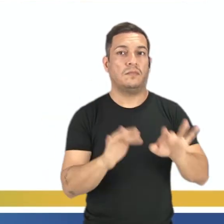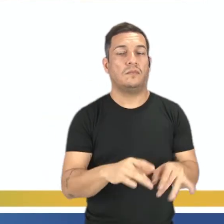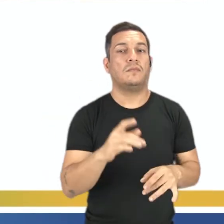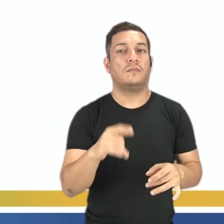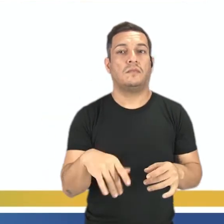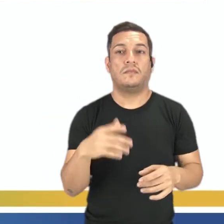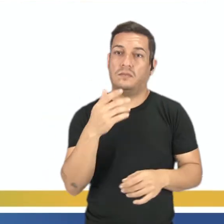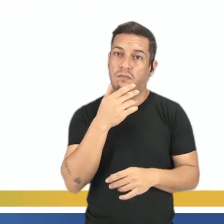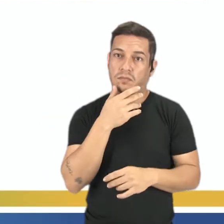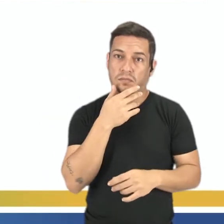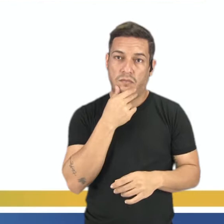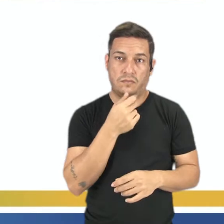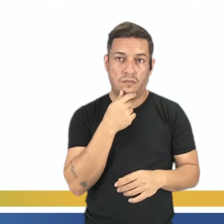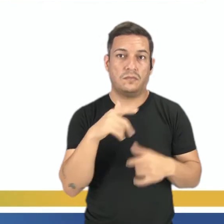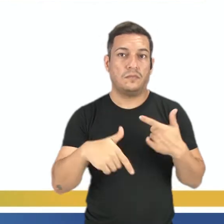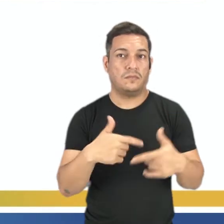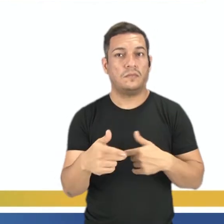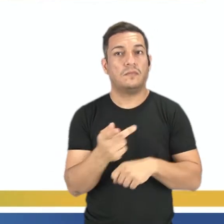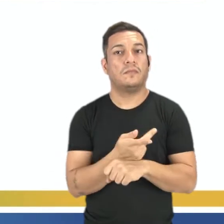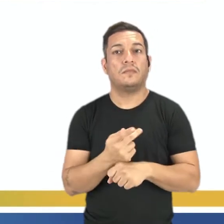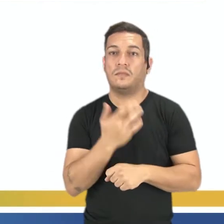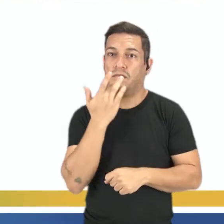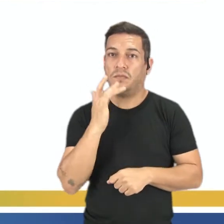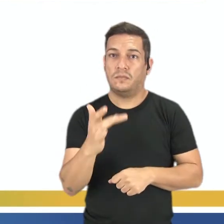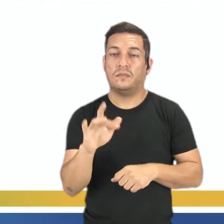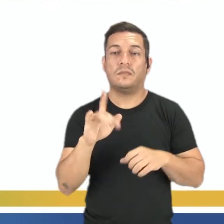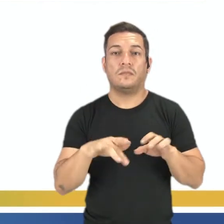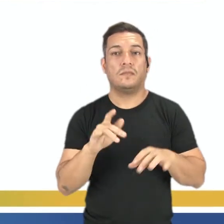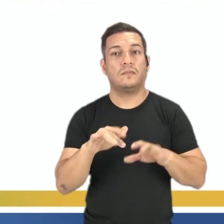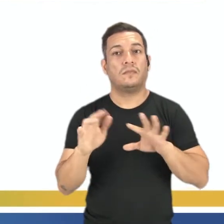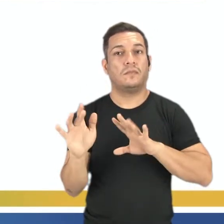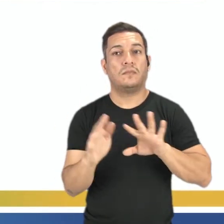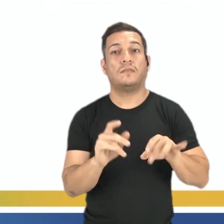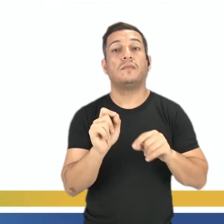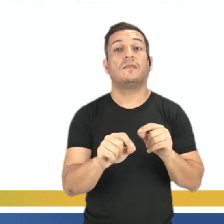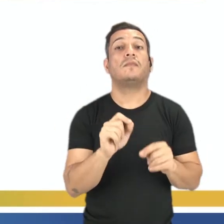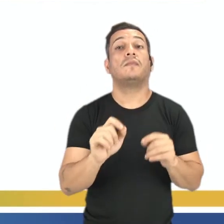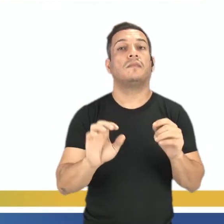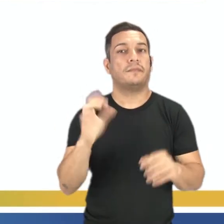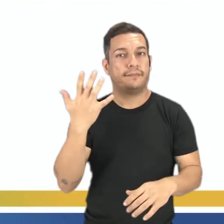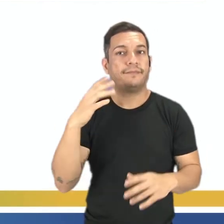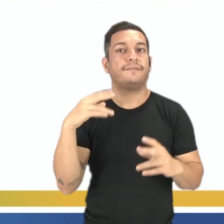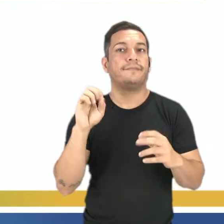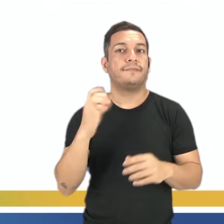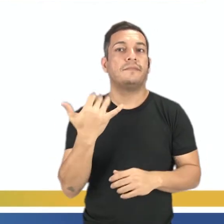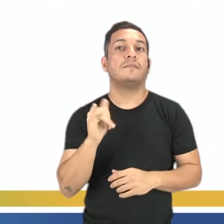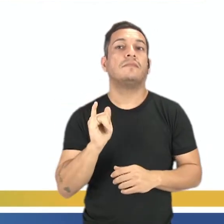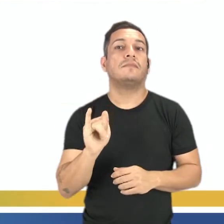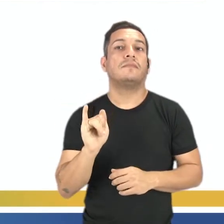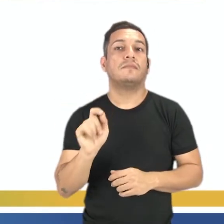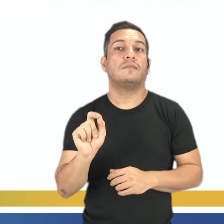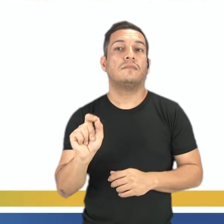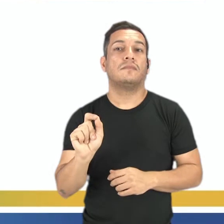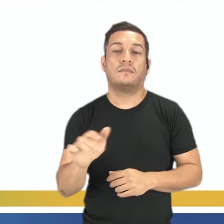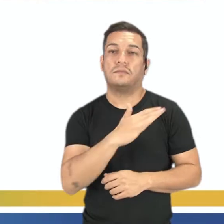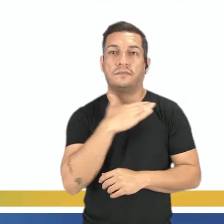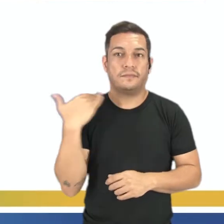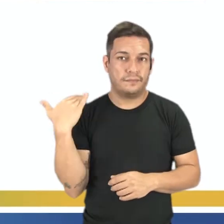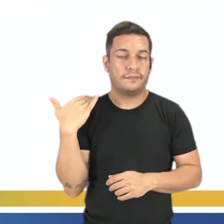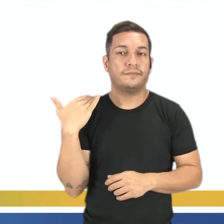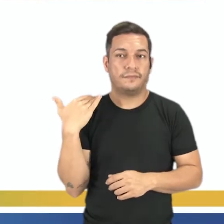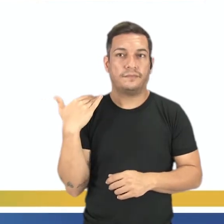os garimpeiros. Então essa invasão, né, muitas vezes através dos conflitos causa até morte, né. Nós vamos